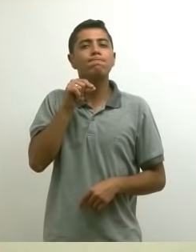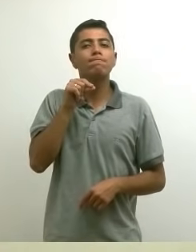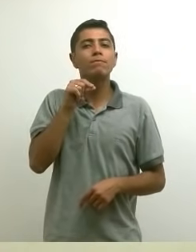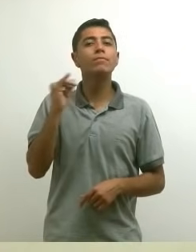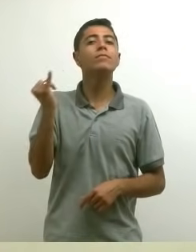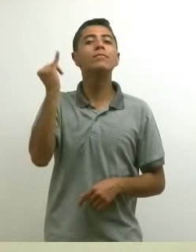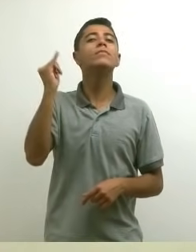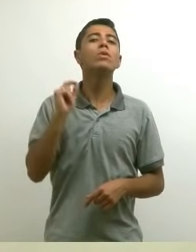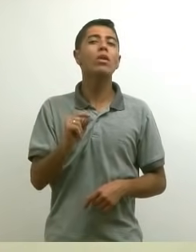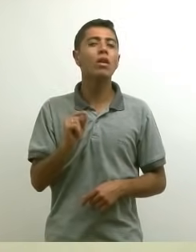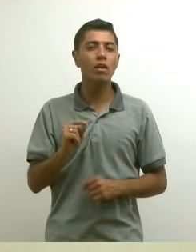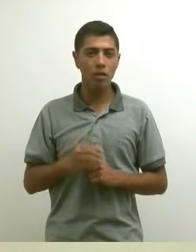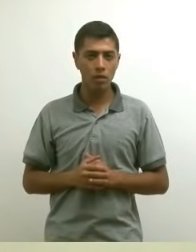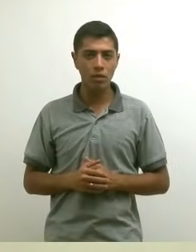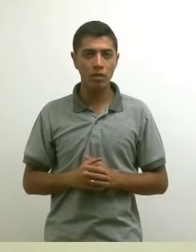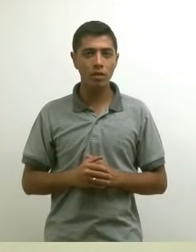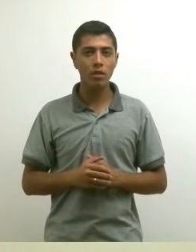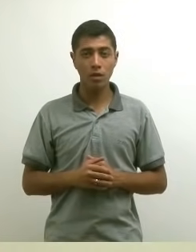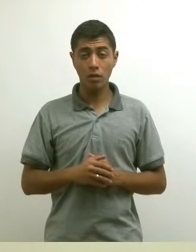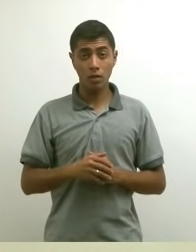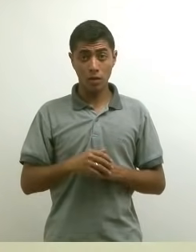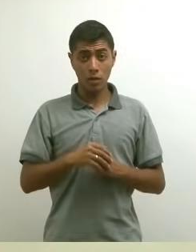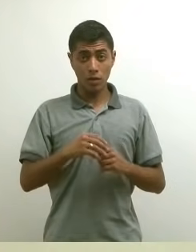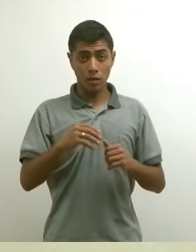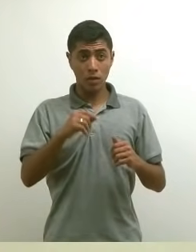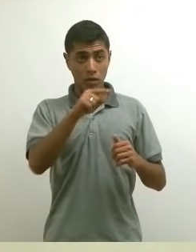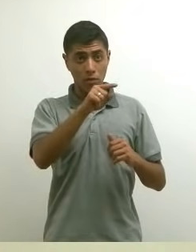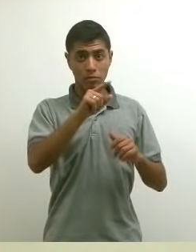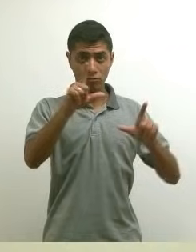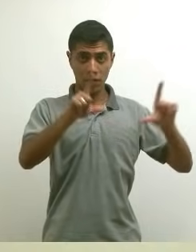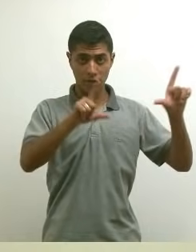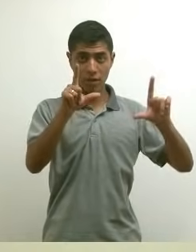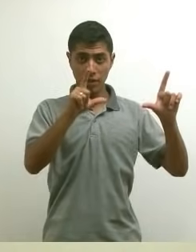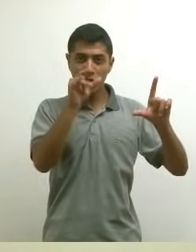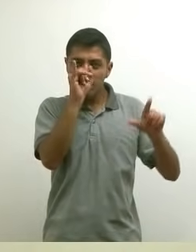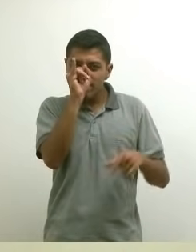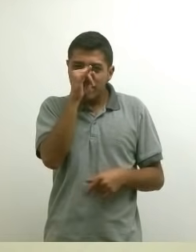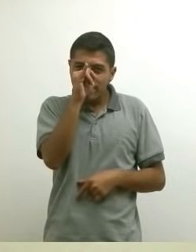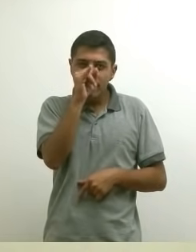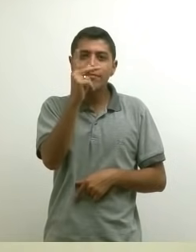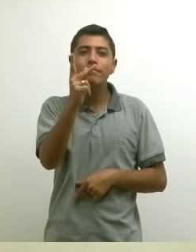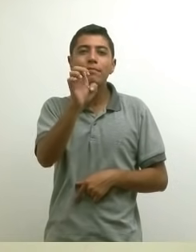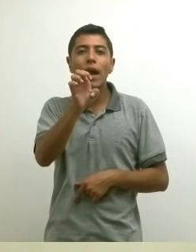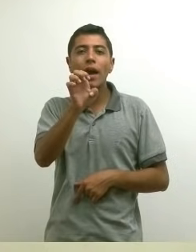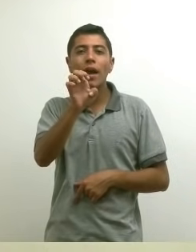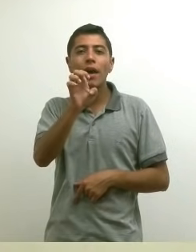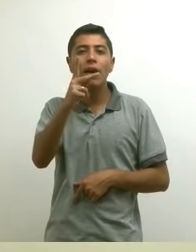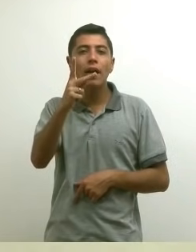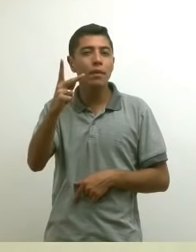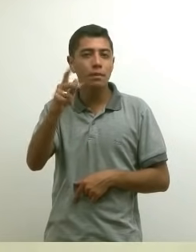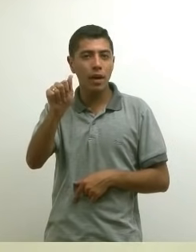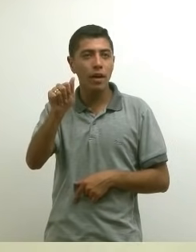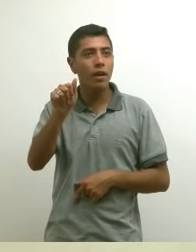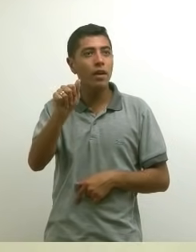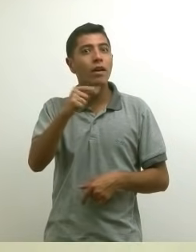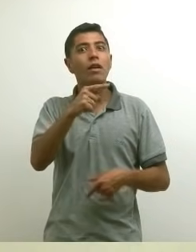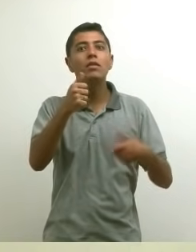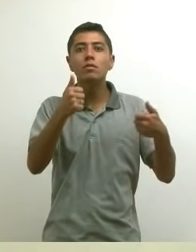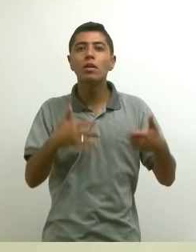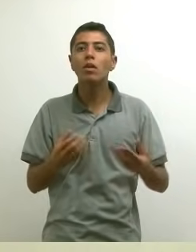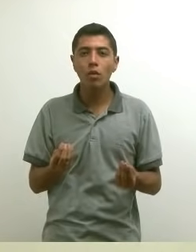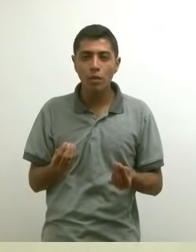é no episódio da prova que eu gosto muito que fala sobre realidade virtual maneira subliminar